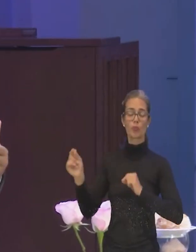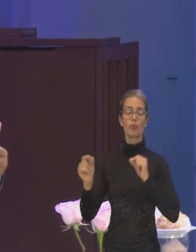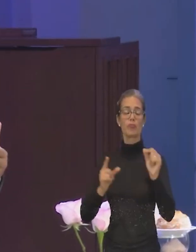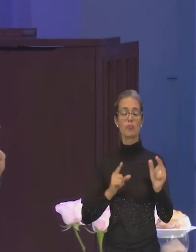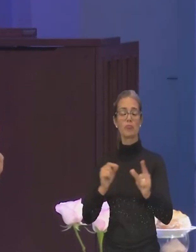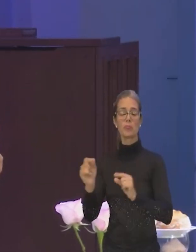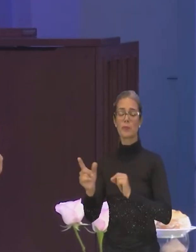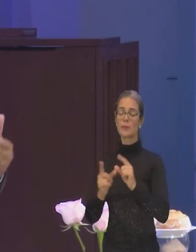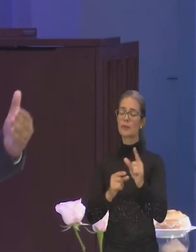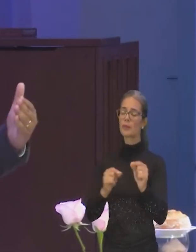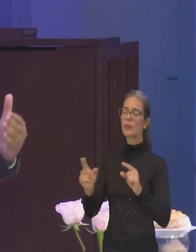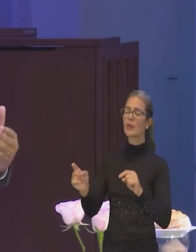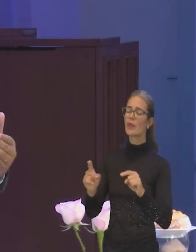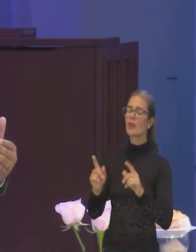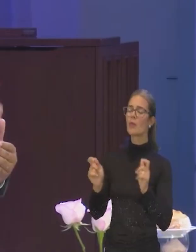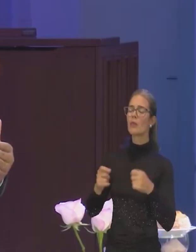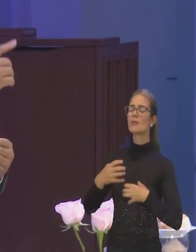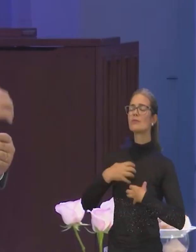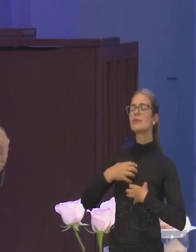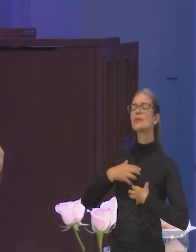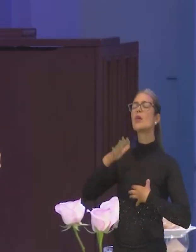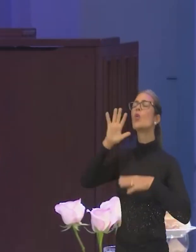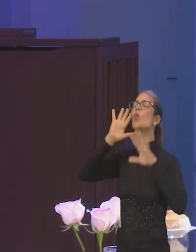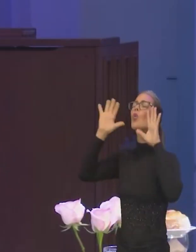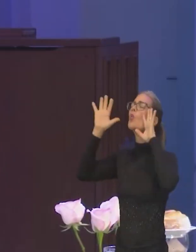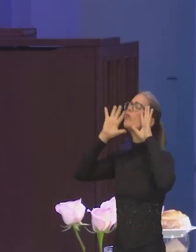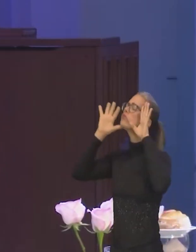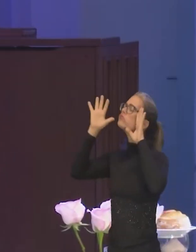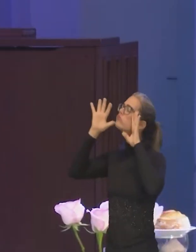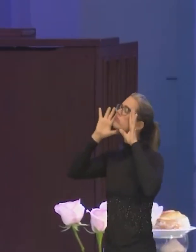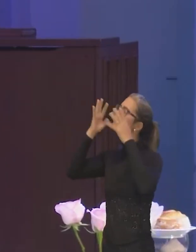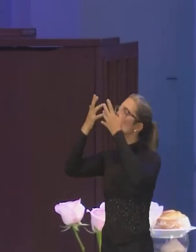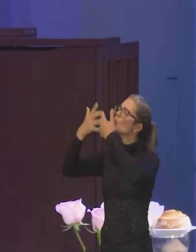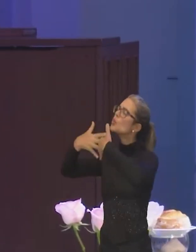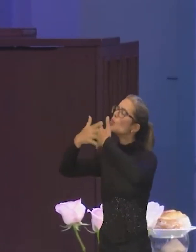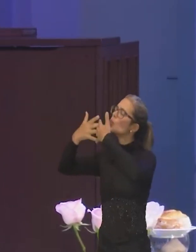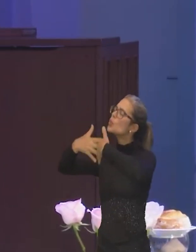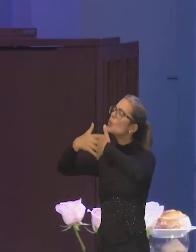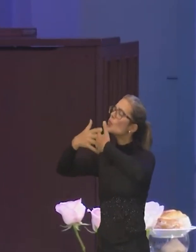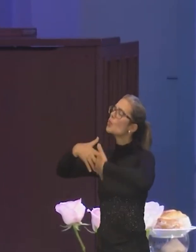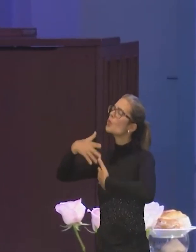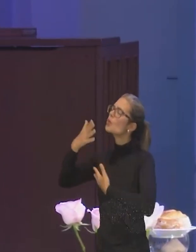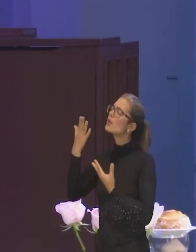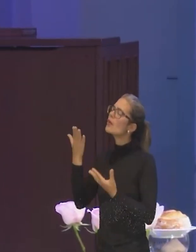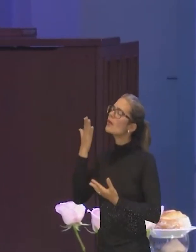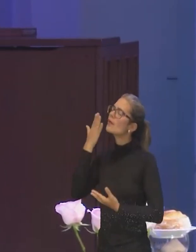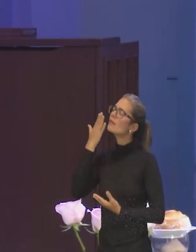temerosos, mas felizes sobre aquilo que o Senhor vai fazer ao redor da nossa mesa.